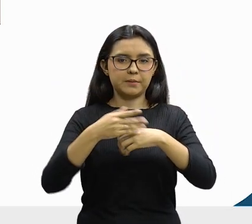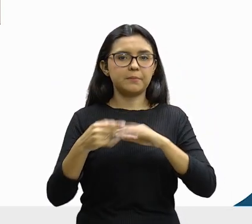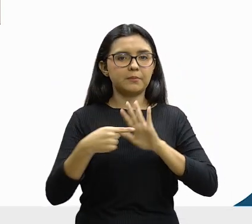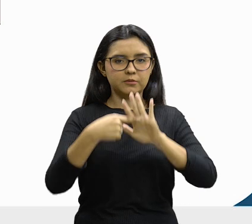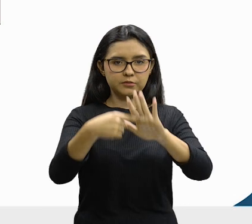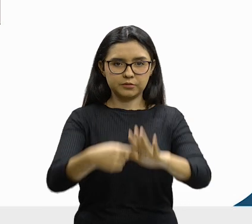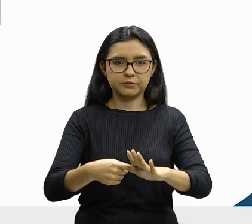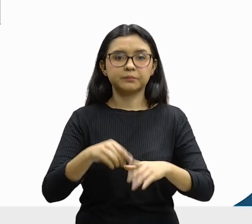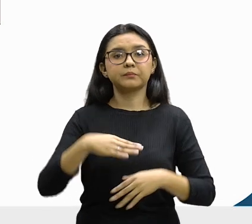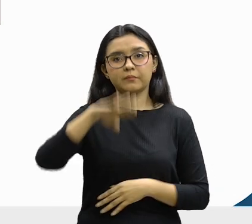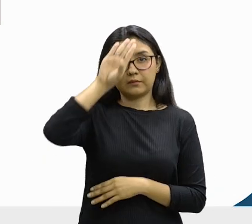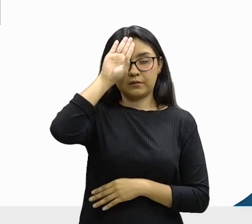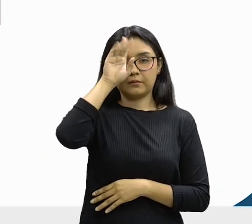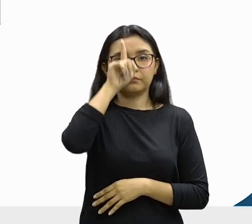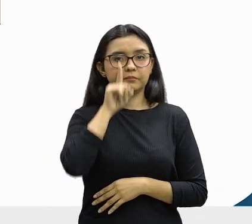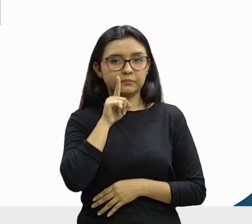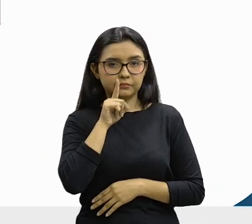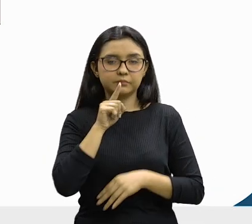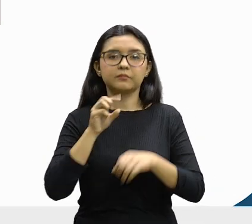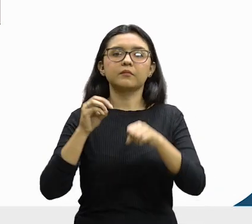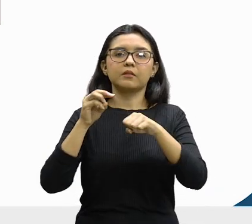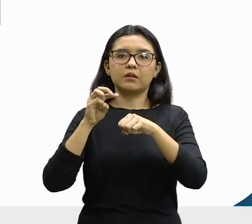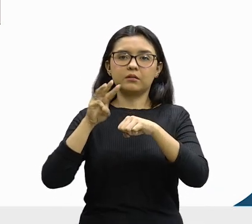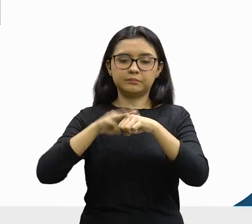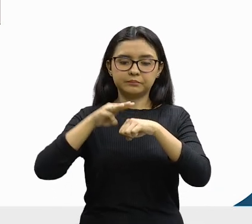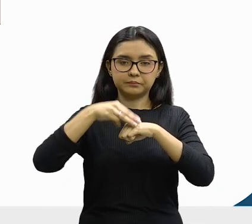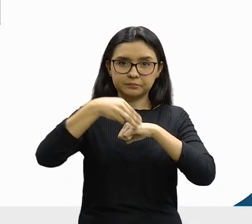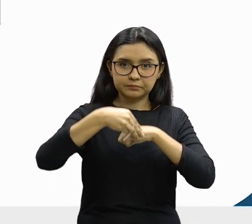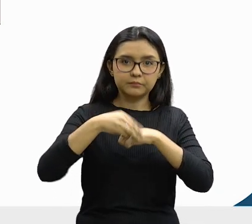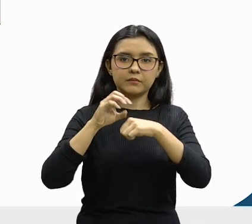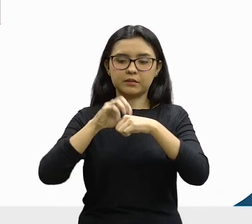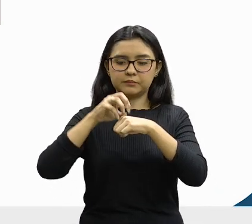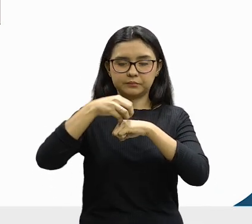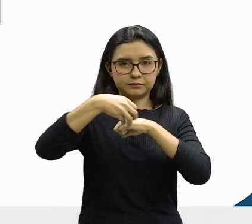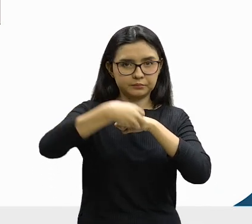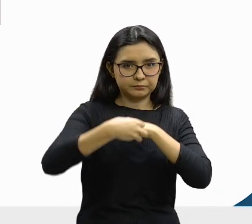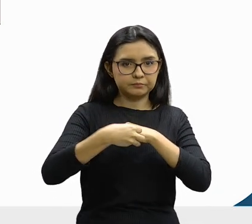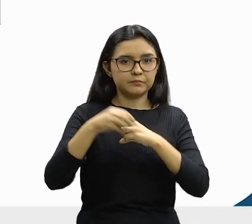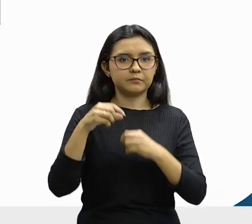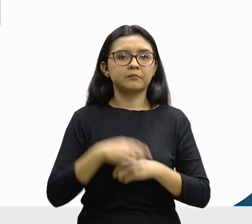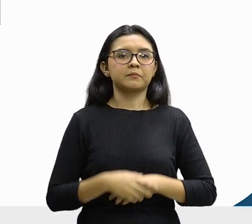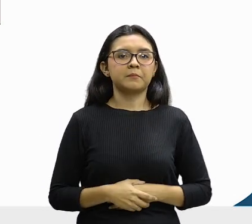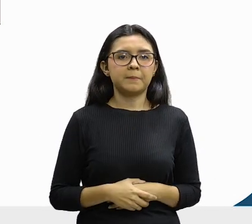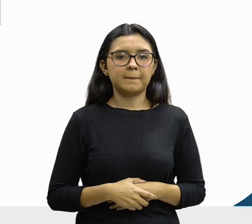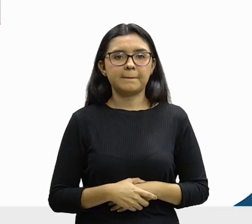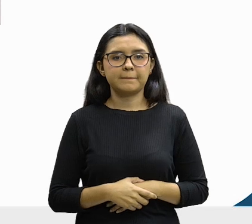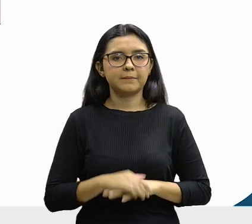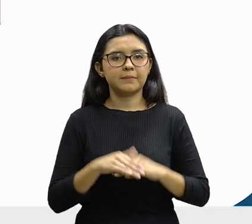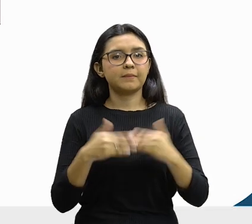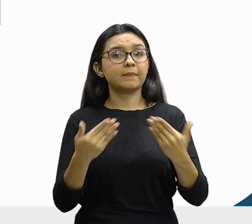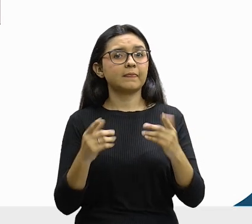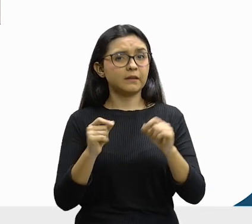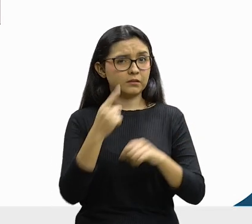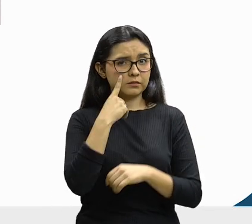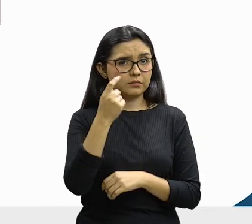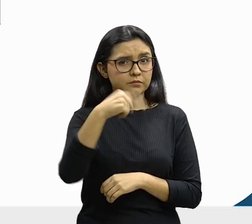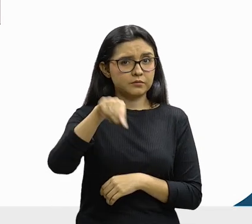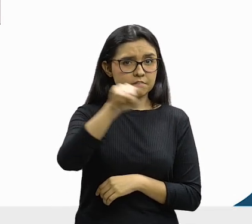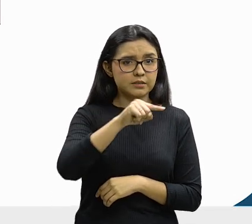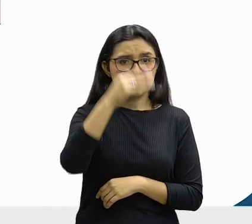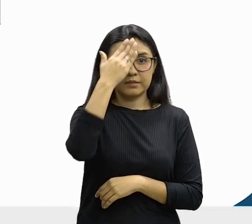febre amarela, zika vírus, dengue e chikungunya, que seria interessante você saber.